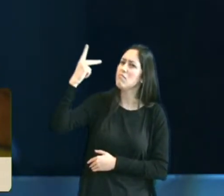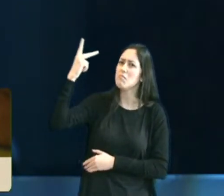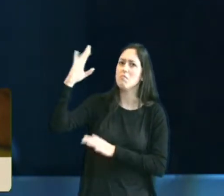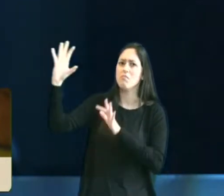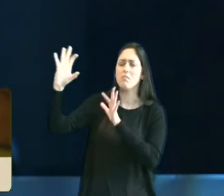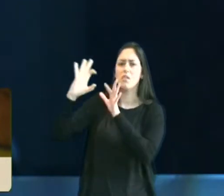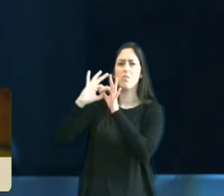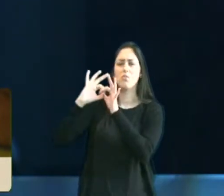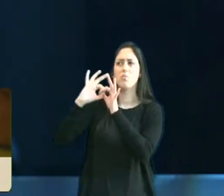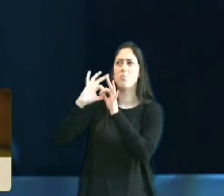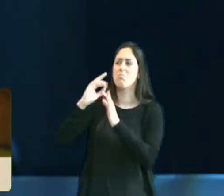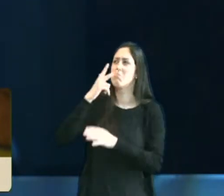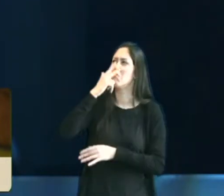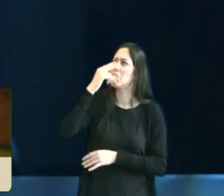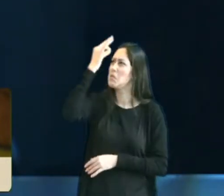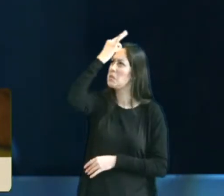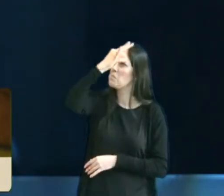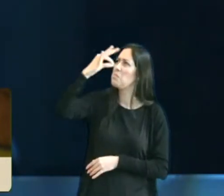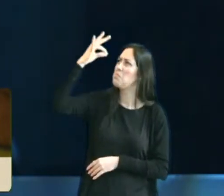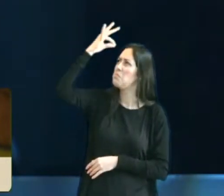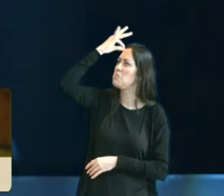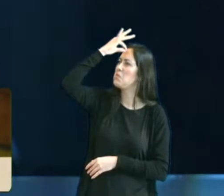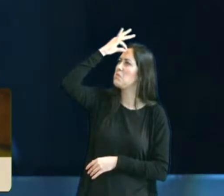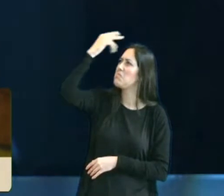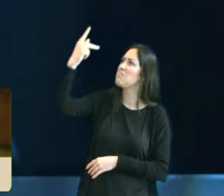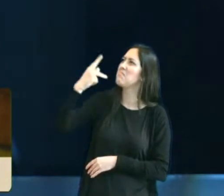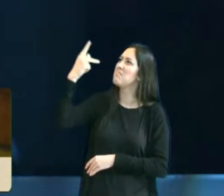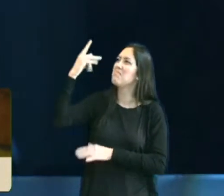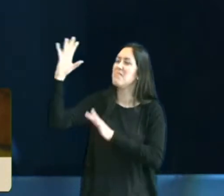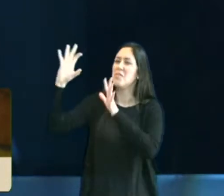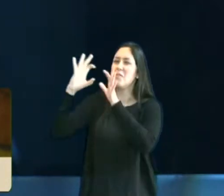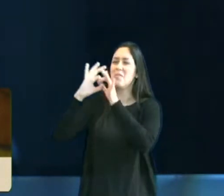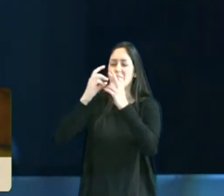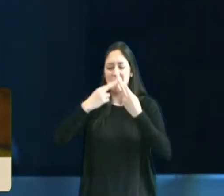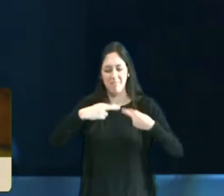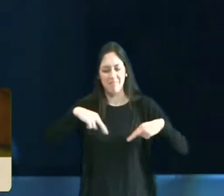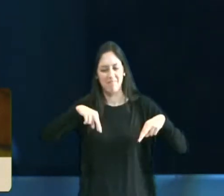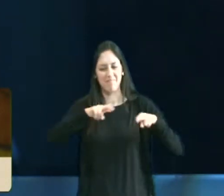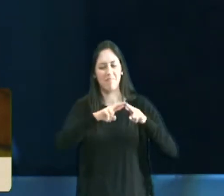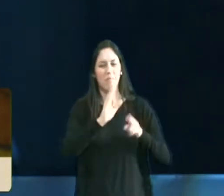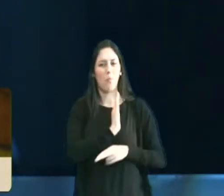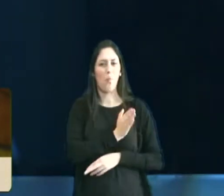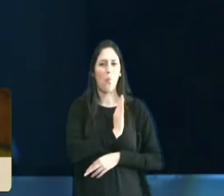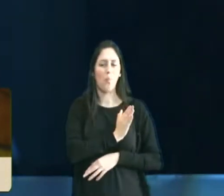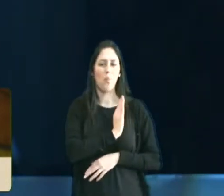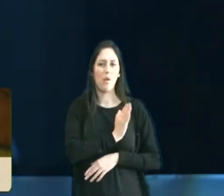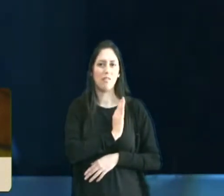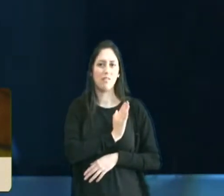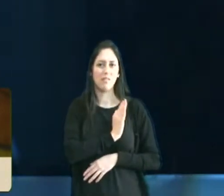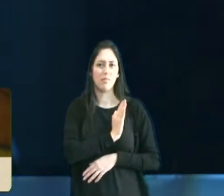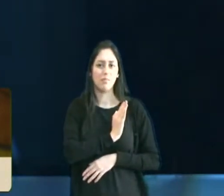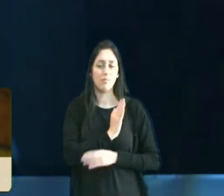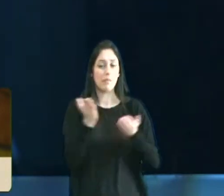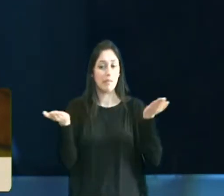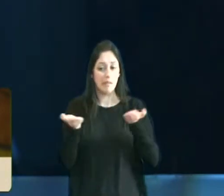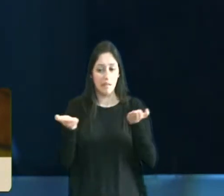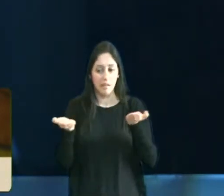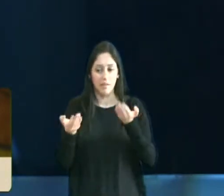Espírito é manifestada, a restauração vem. Sabe, nesse tempo